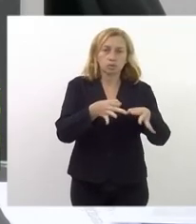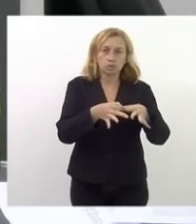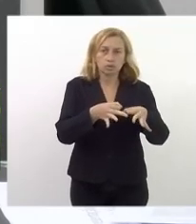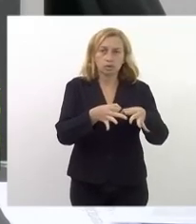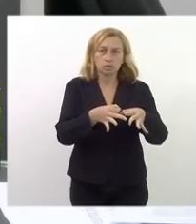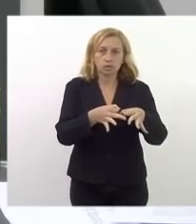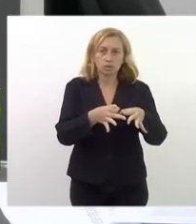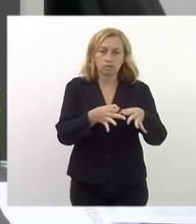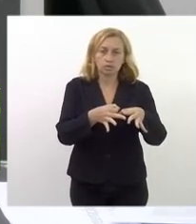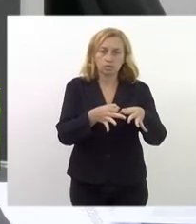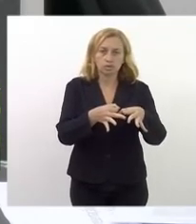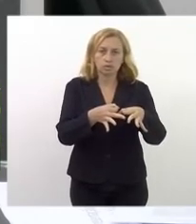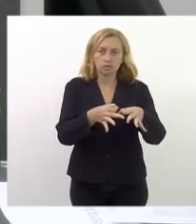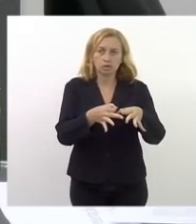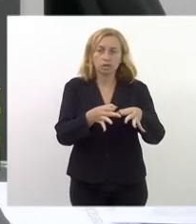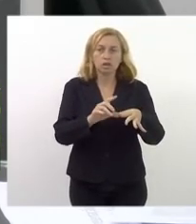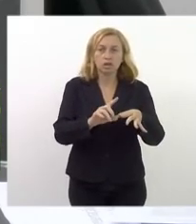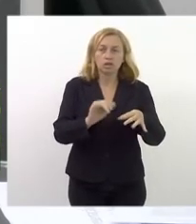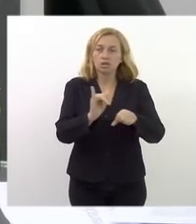secretário